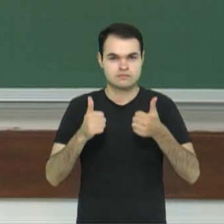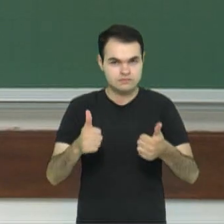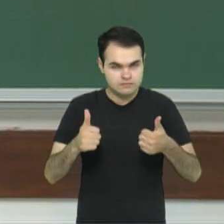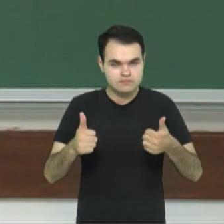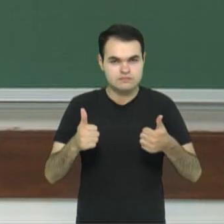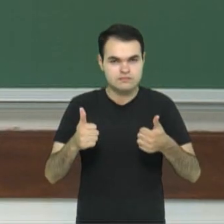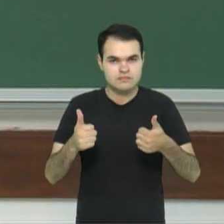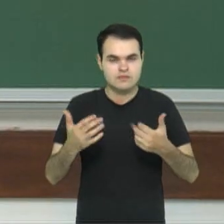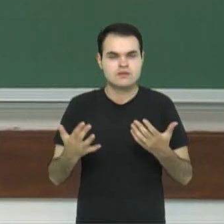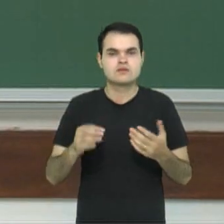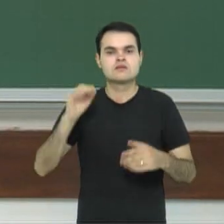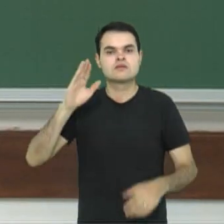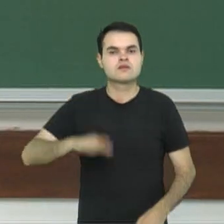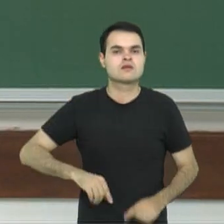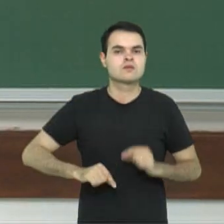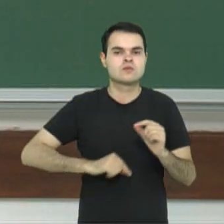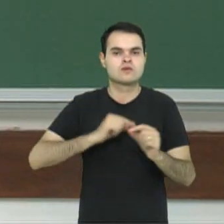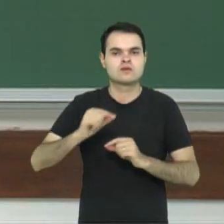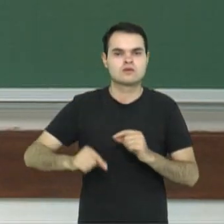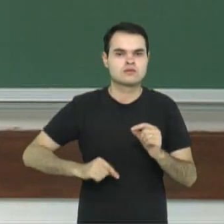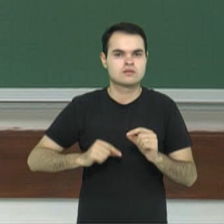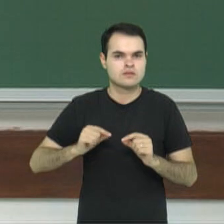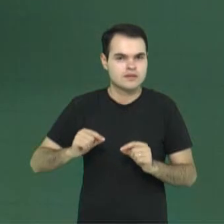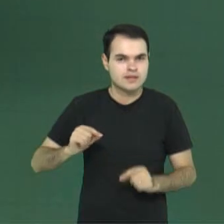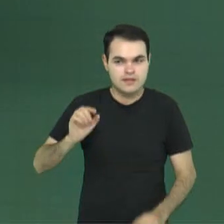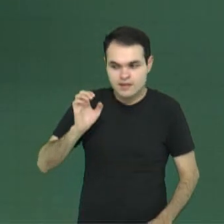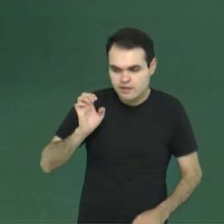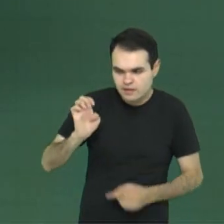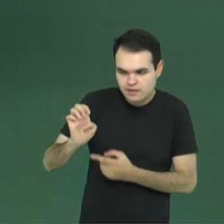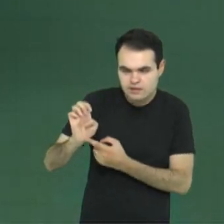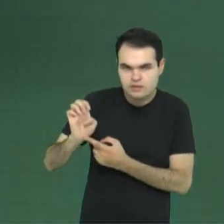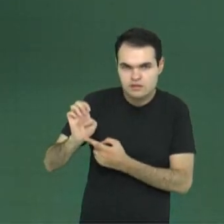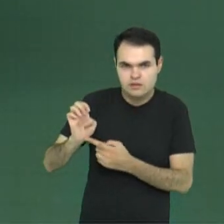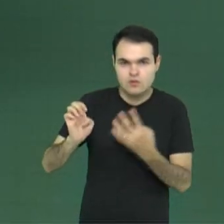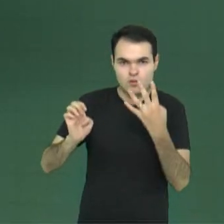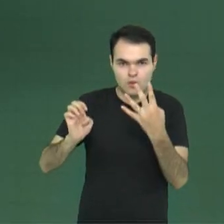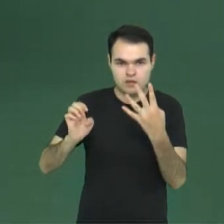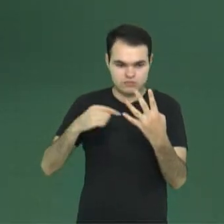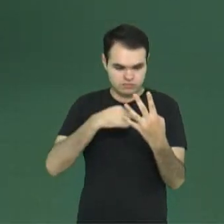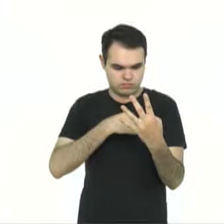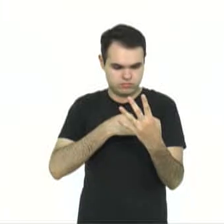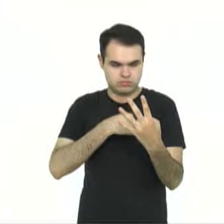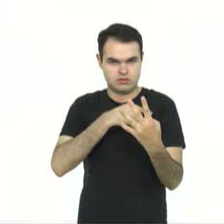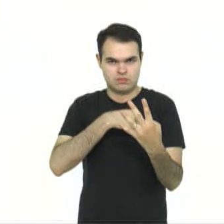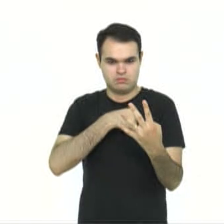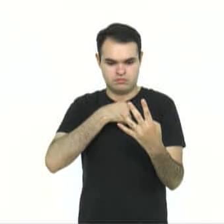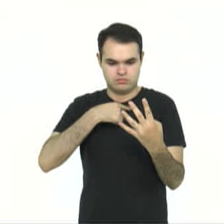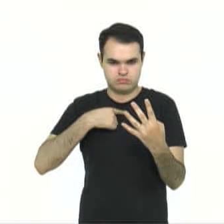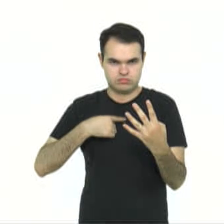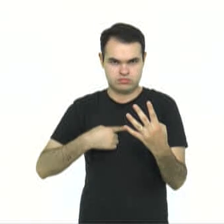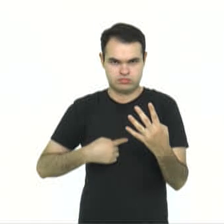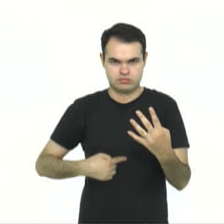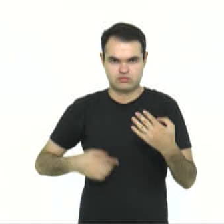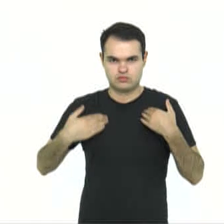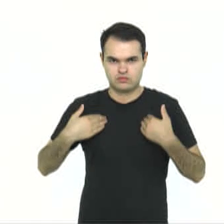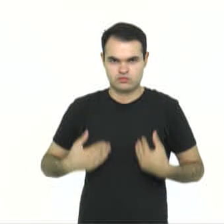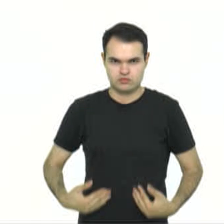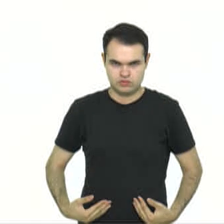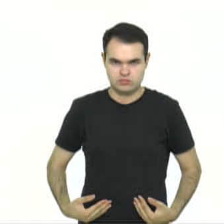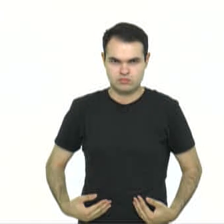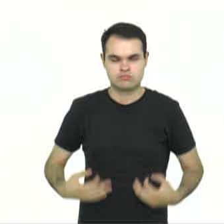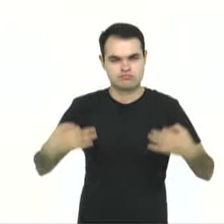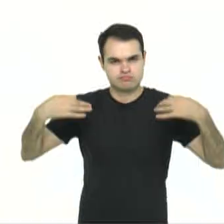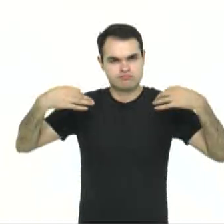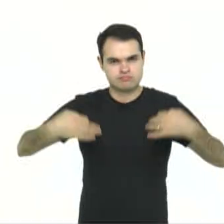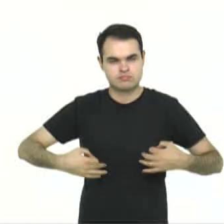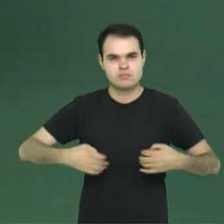Belezinha, pessoal? Quem assinalou aqui a alternativa E, 4 é uma artéria que leva o sangue do coração para as demais partes do corpo,